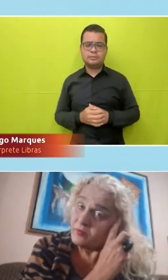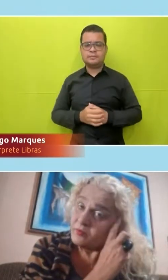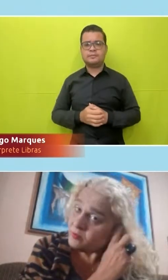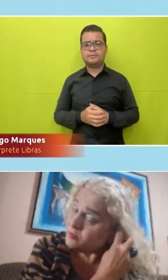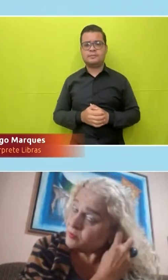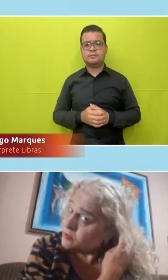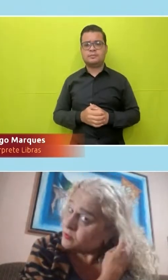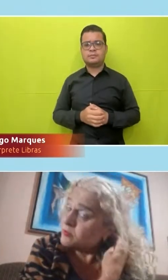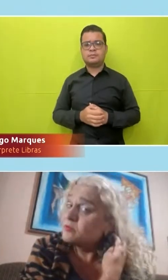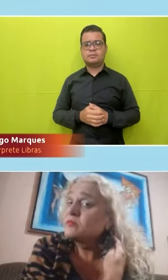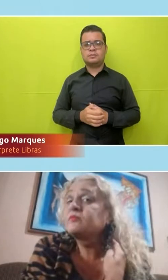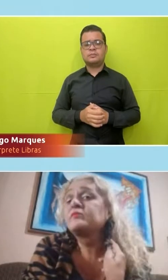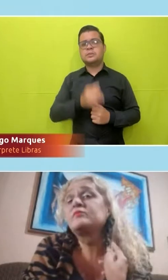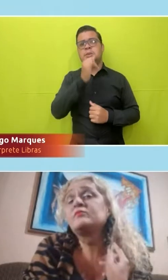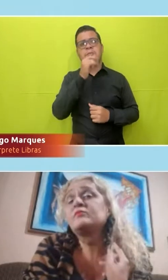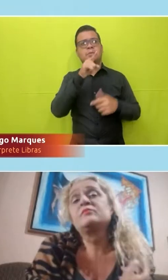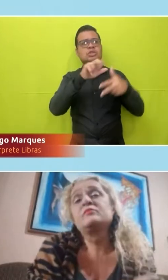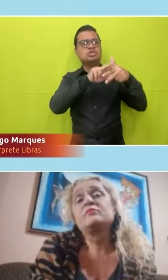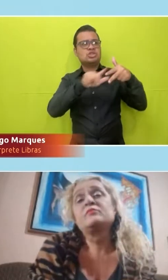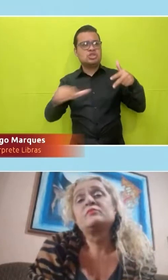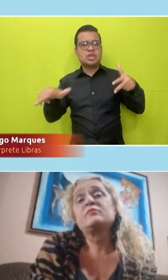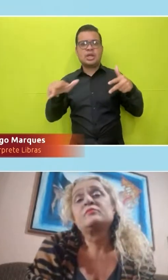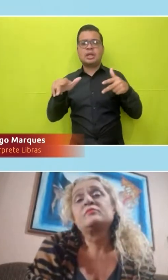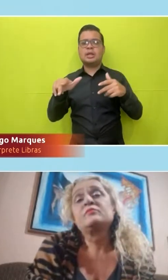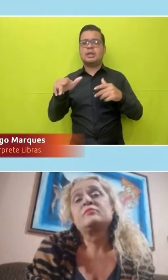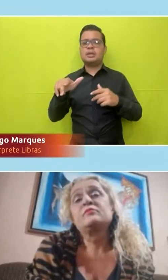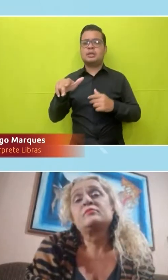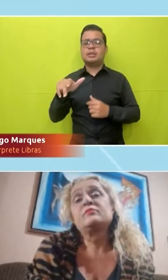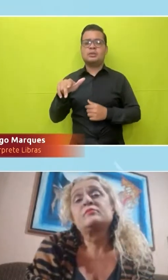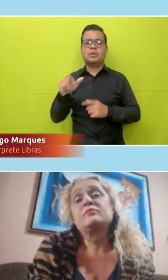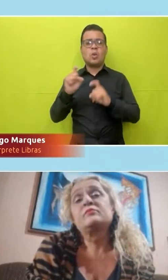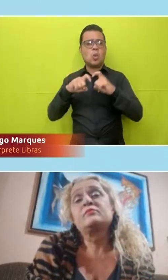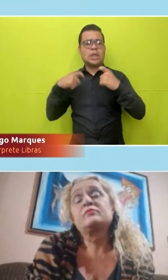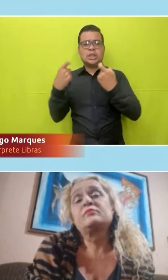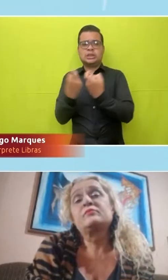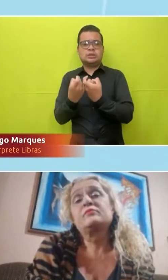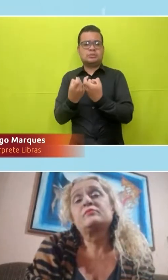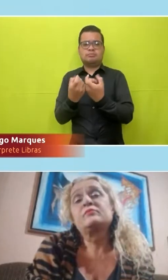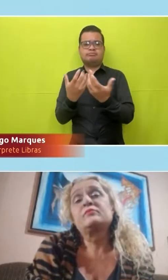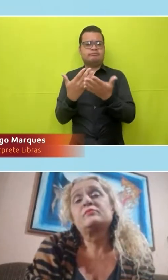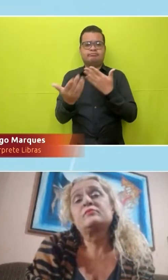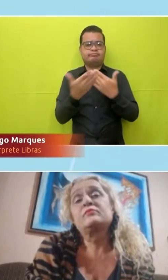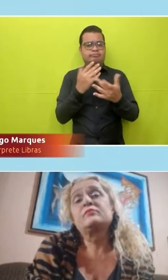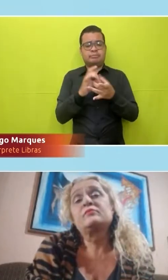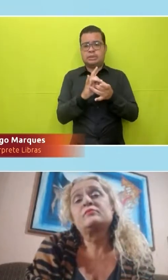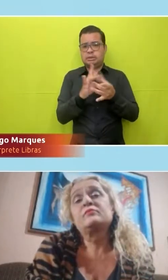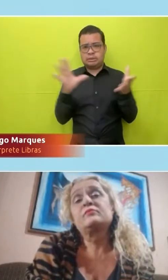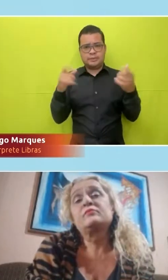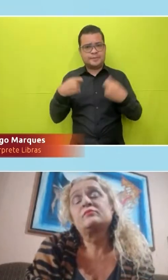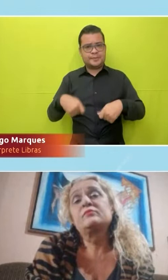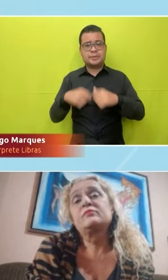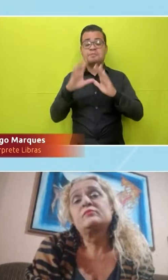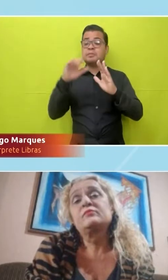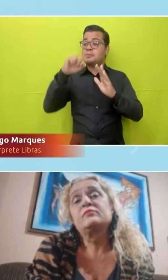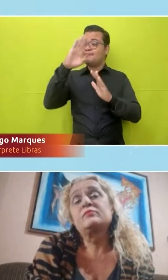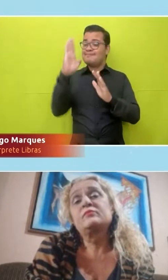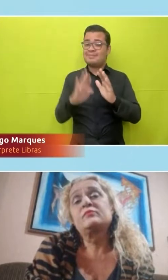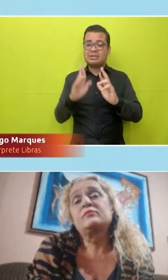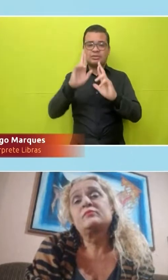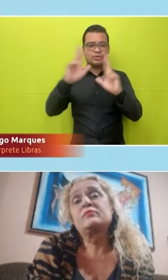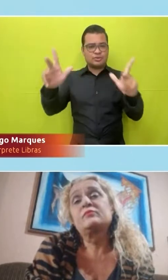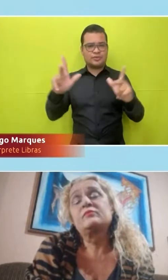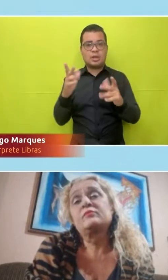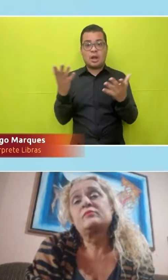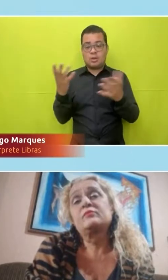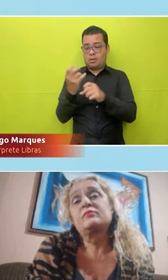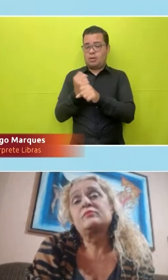independentemente de gênero, de orientação sexual, mas a gente sabe que a realidade é muito diferente no Brasil, né? Como que hoje,